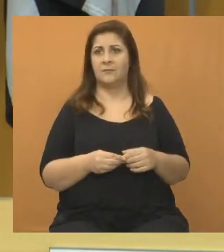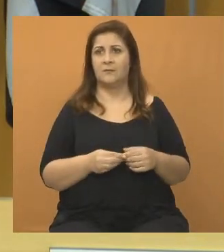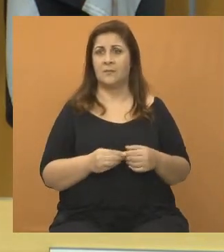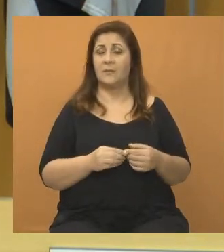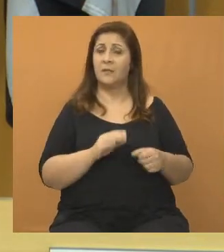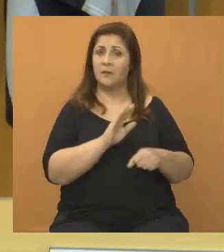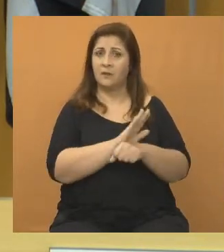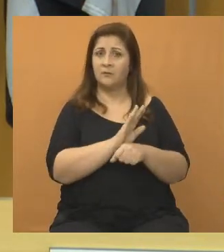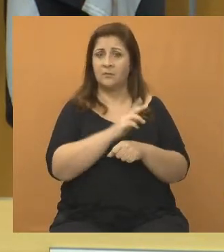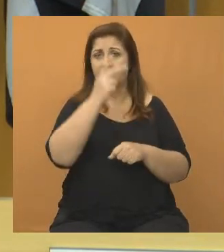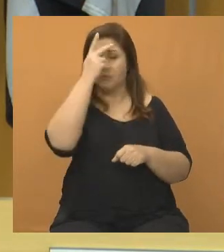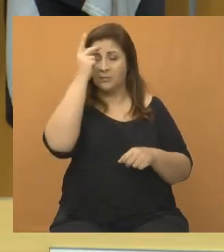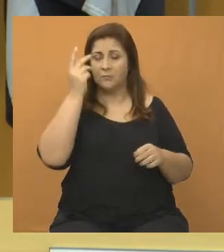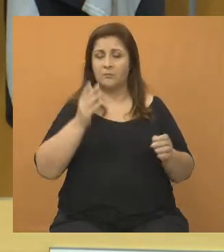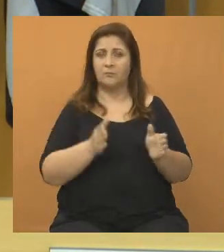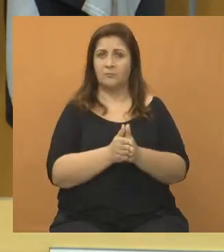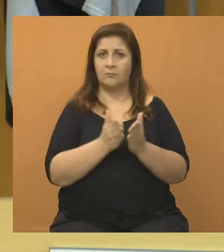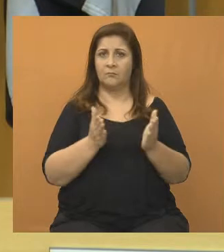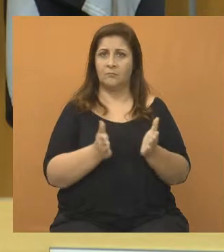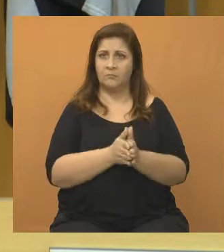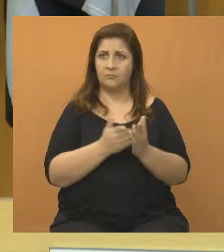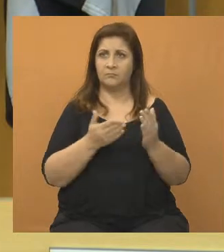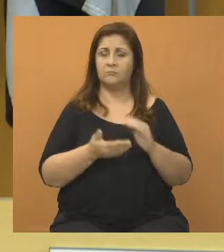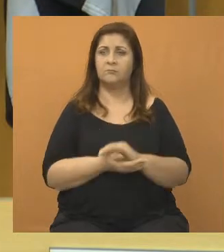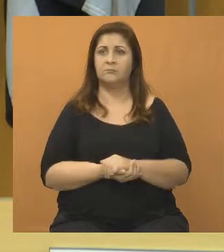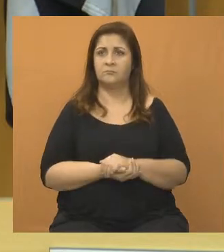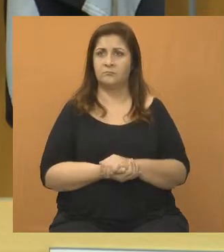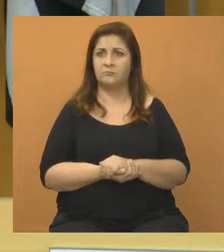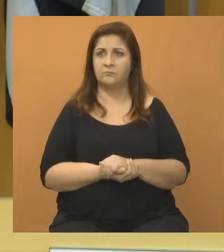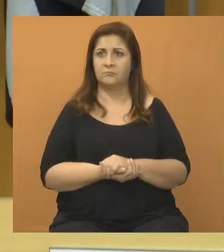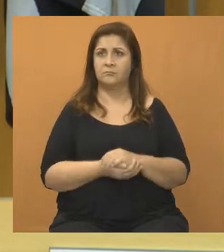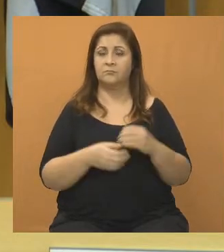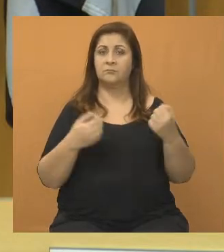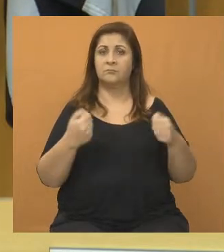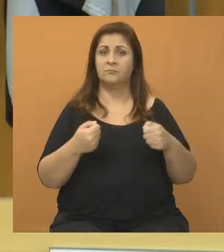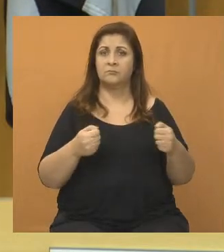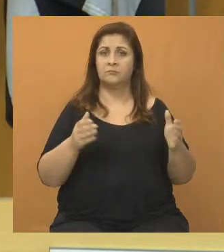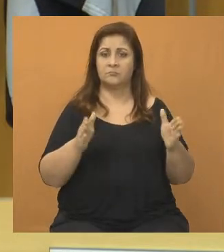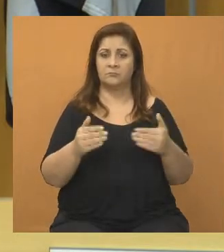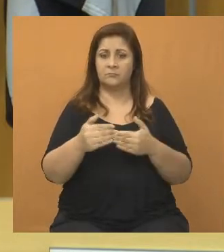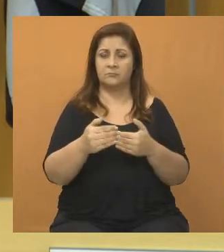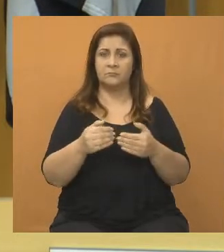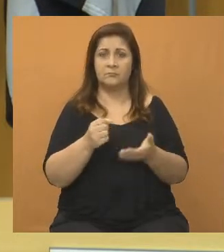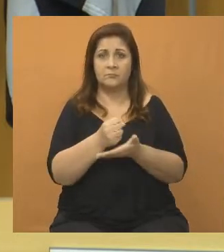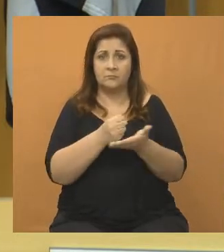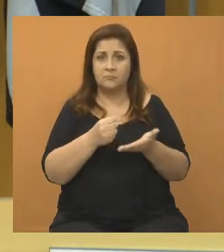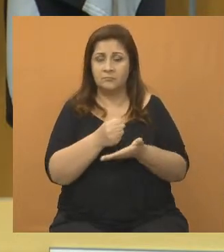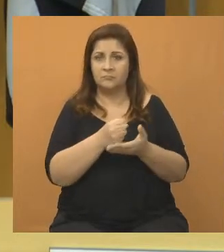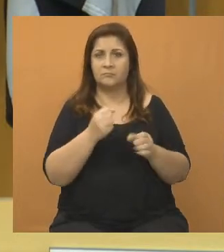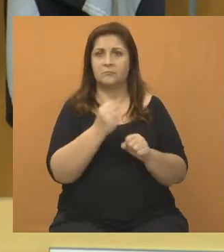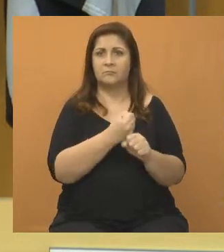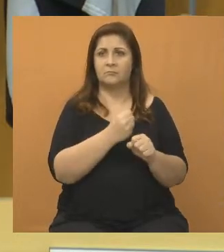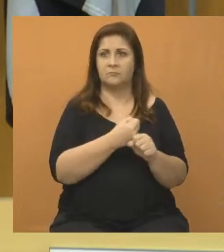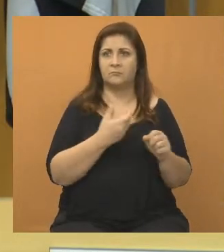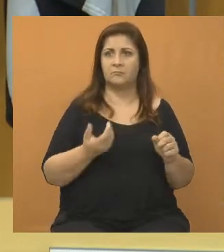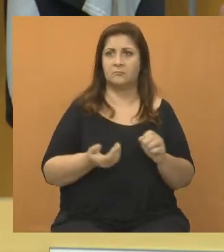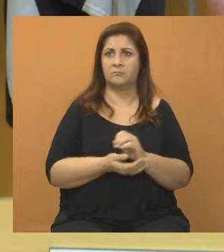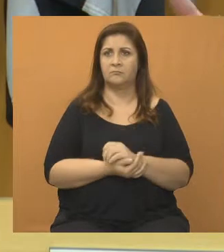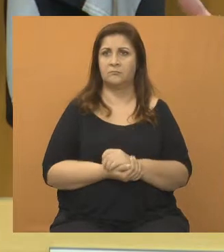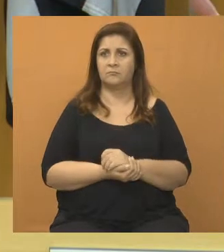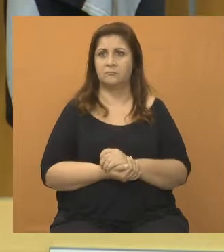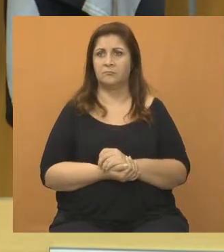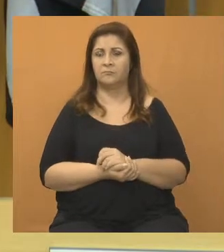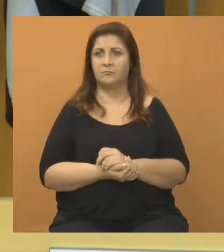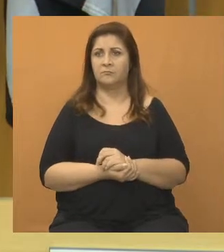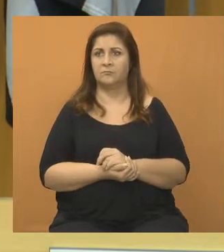tipo de pessoas carentes que precisam de uma cesta básica de reforma. Então, lá tem a cesta básica